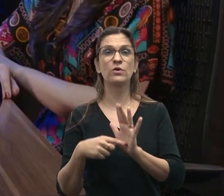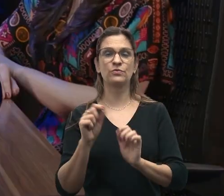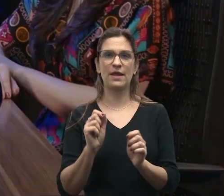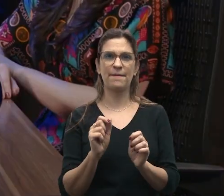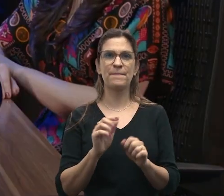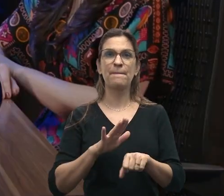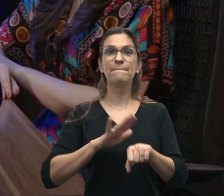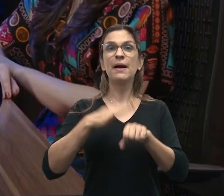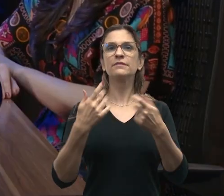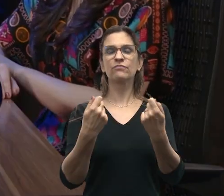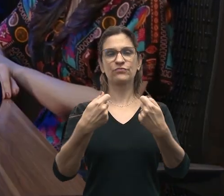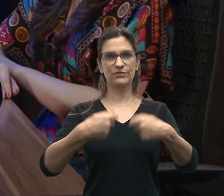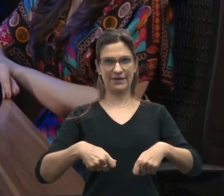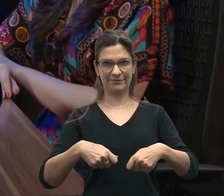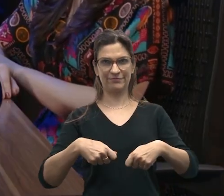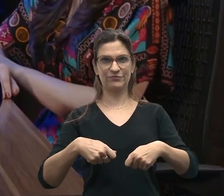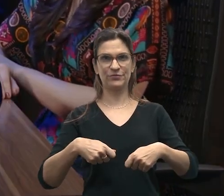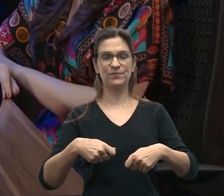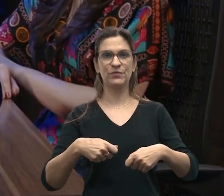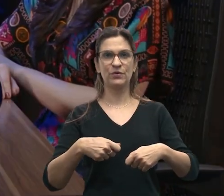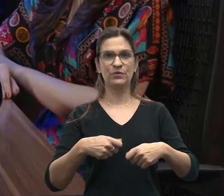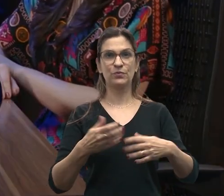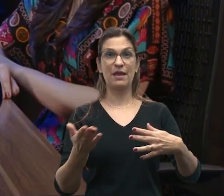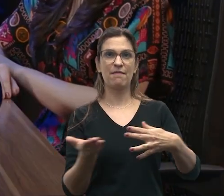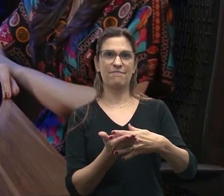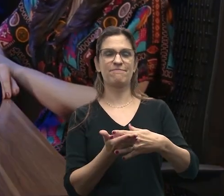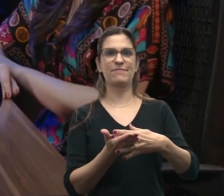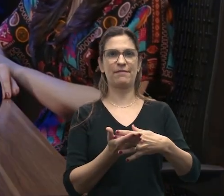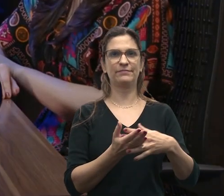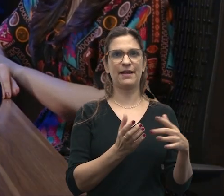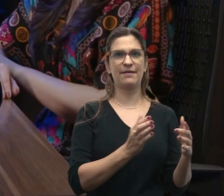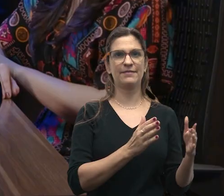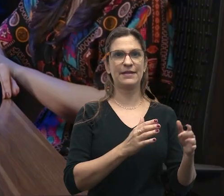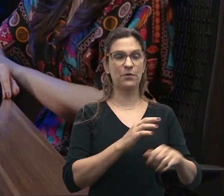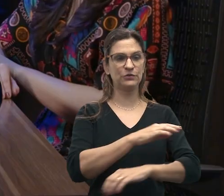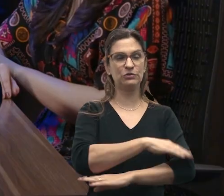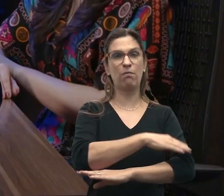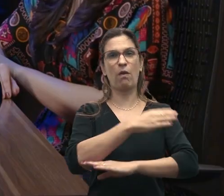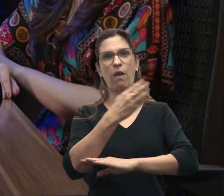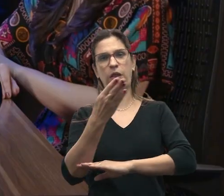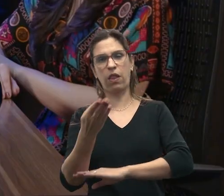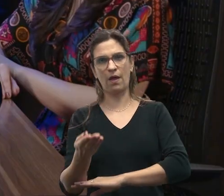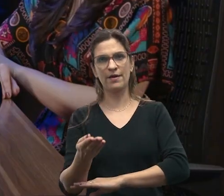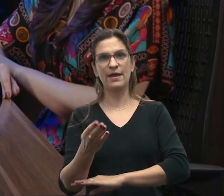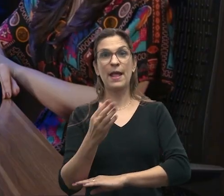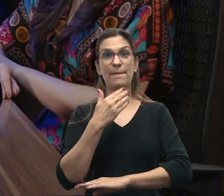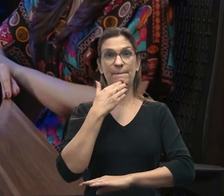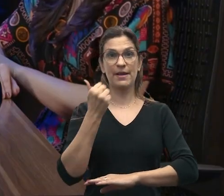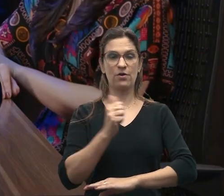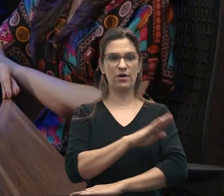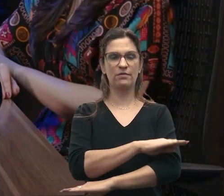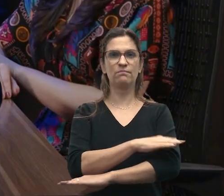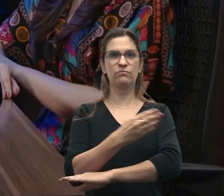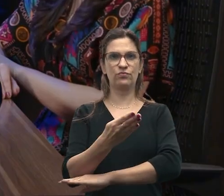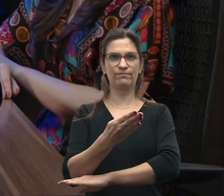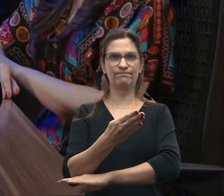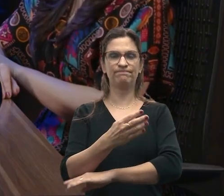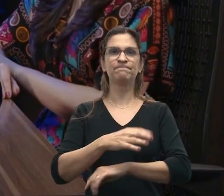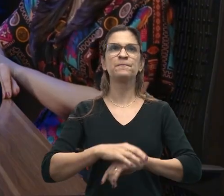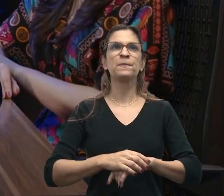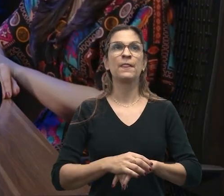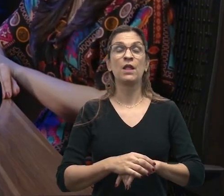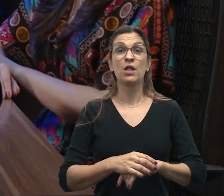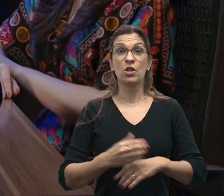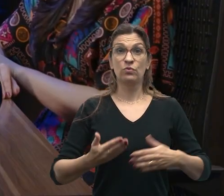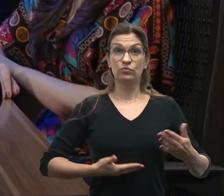que você repartir em 2 turnos de 4 horas. Então, começa por isso. A gente vai ter um serviço eficiente, um serviço público